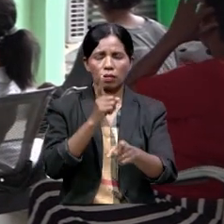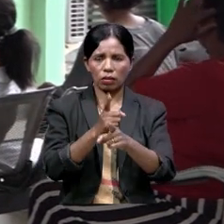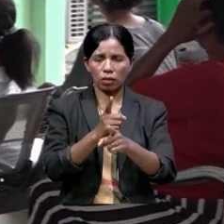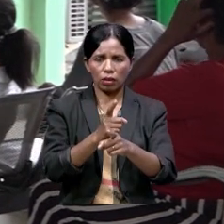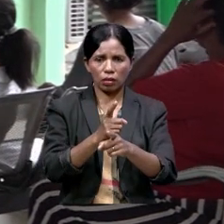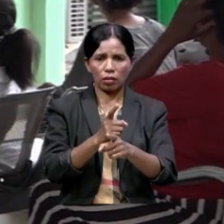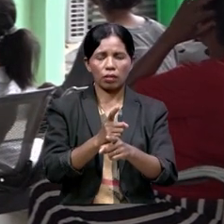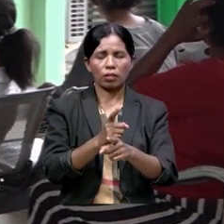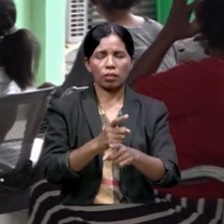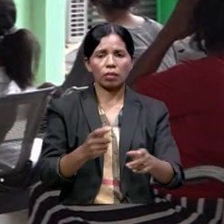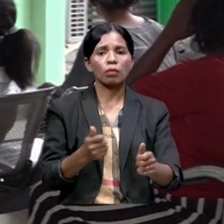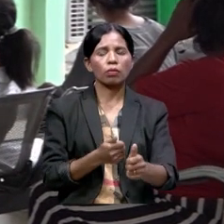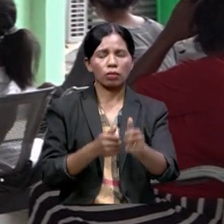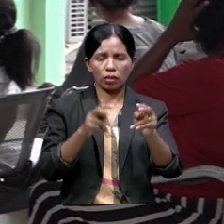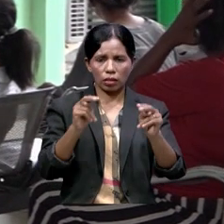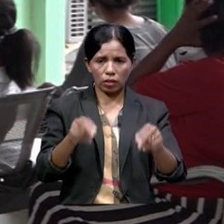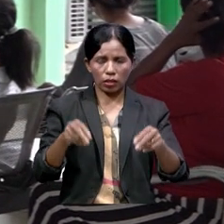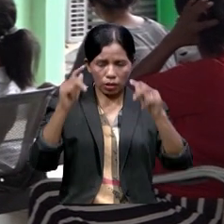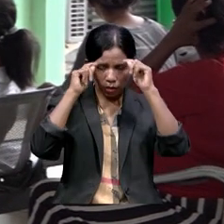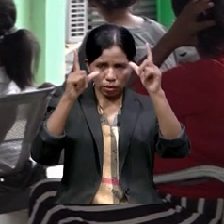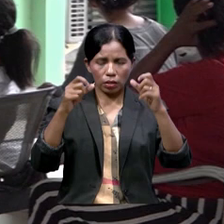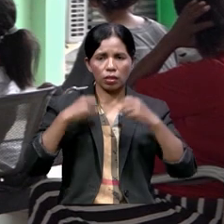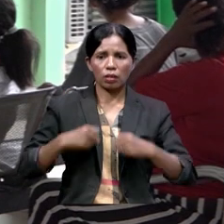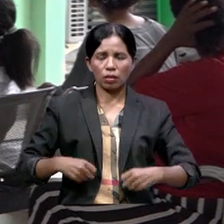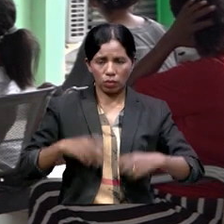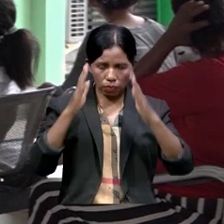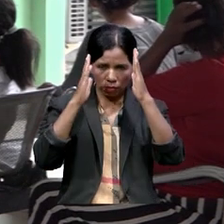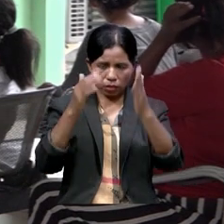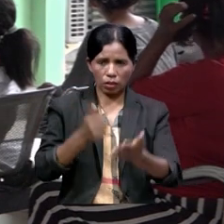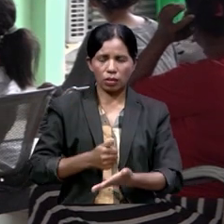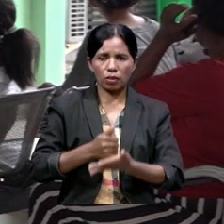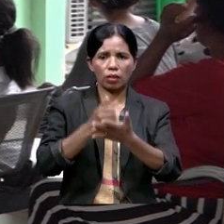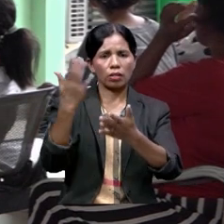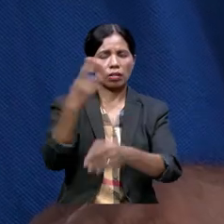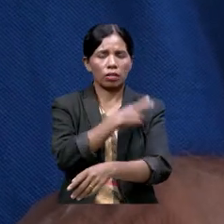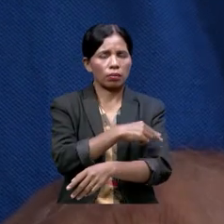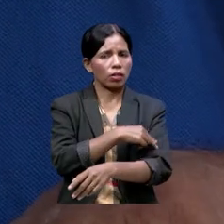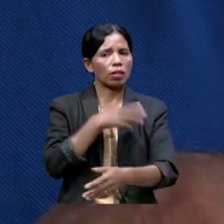tuirnes cidade timornian no ia aspetu saudi fokaliu ba atendimento ia hospital la